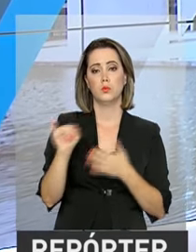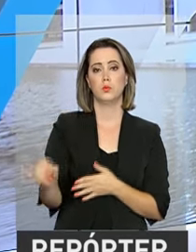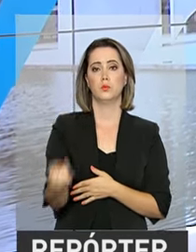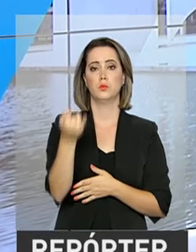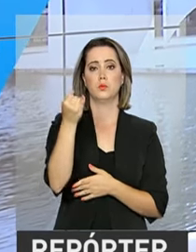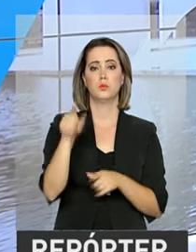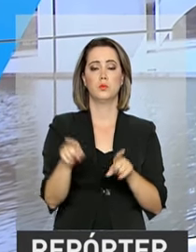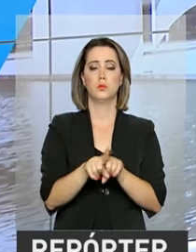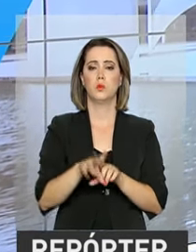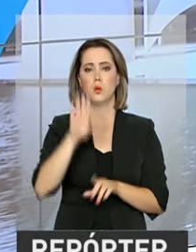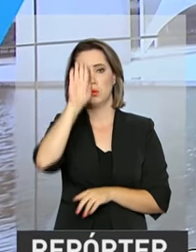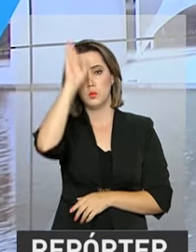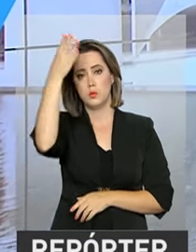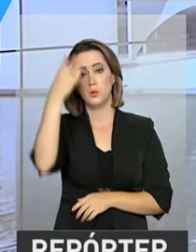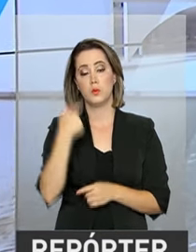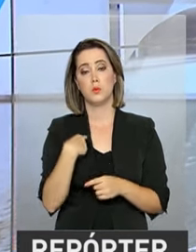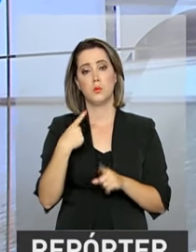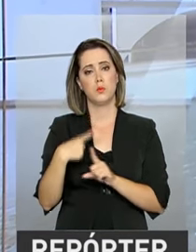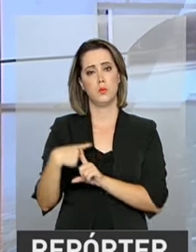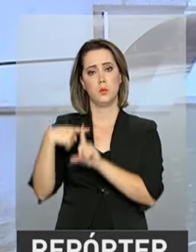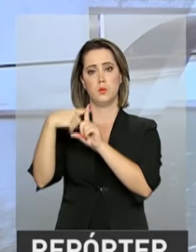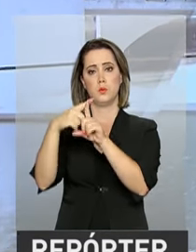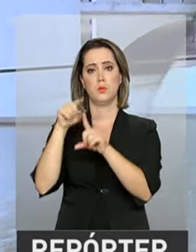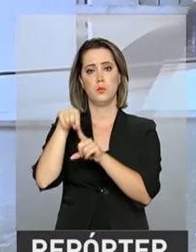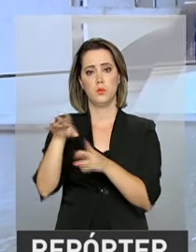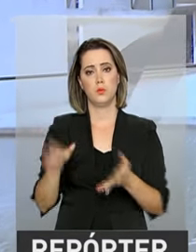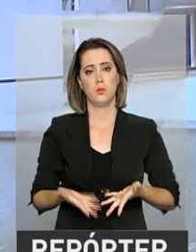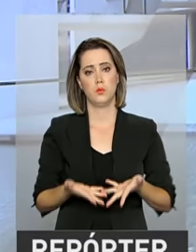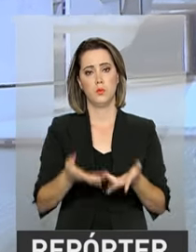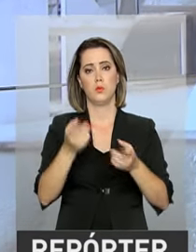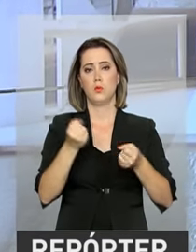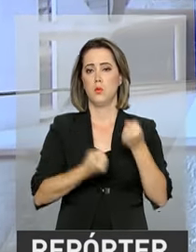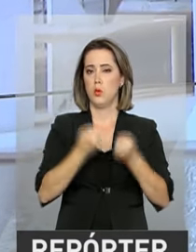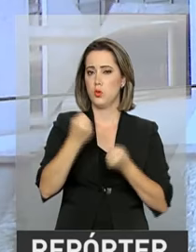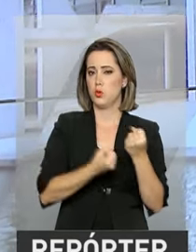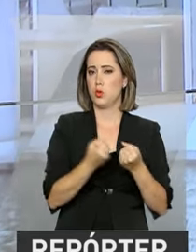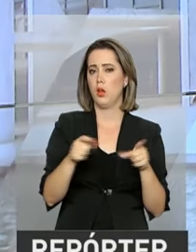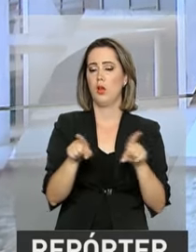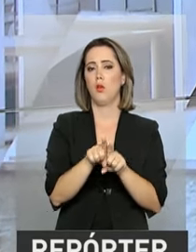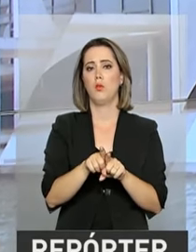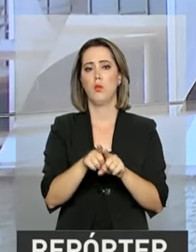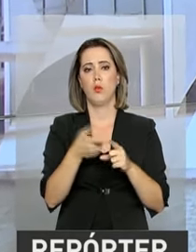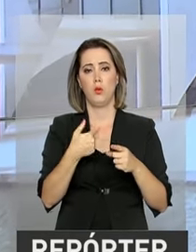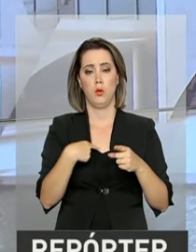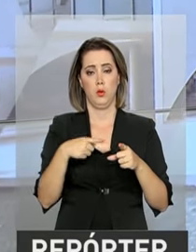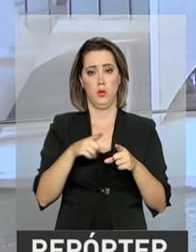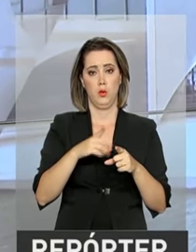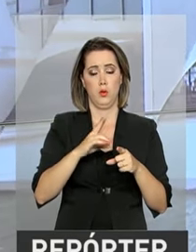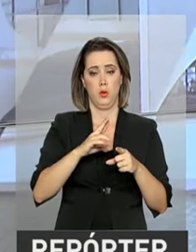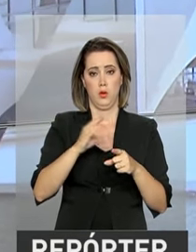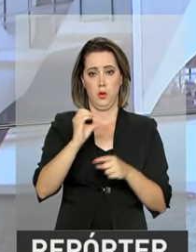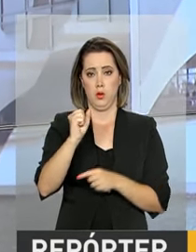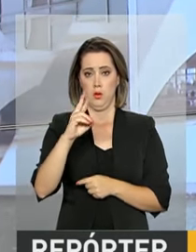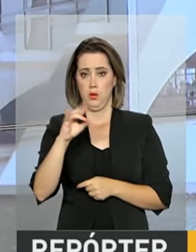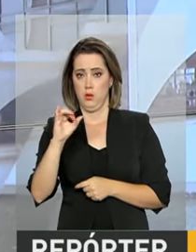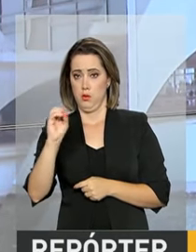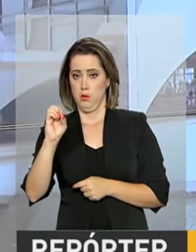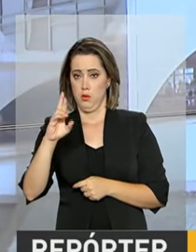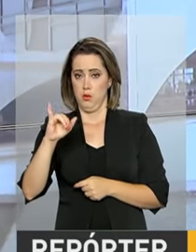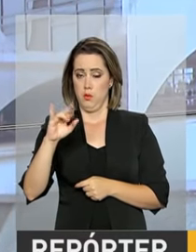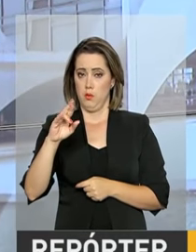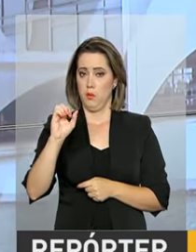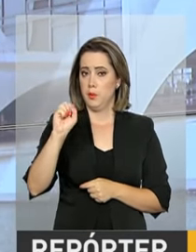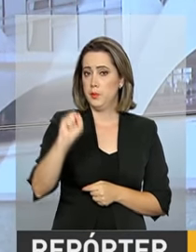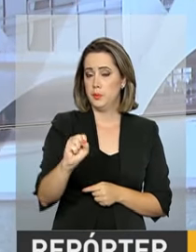janeiro. Os principais impactos positivos foram na produção de veículos automotores, reboques e carrocerias, com alta